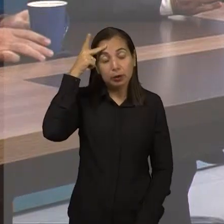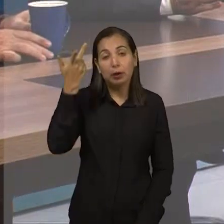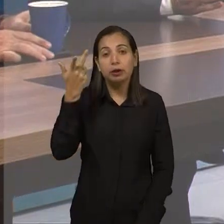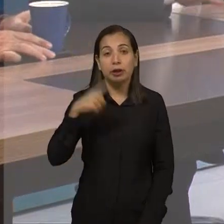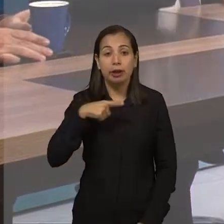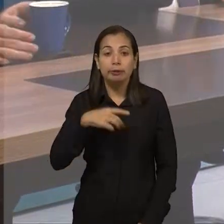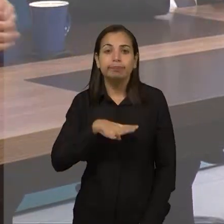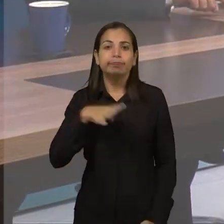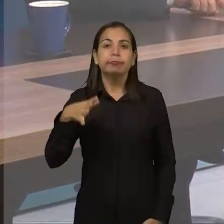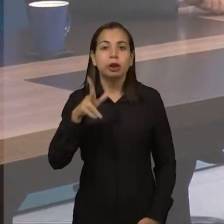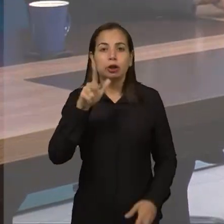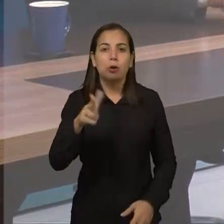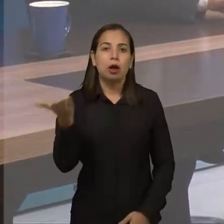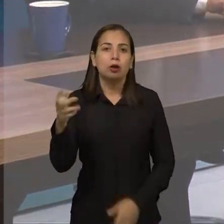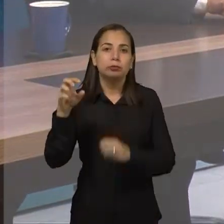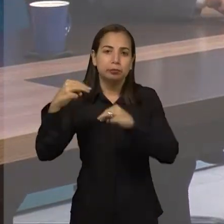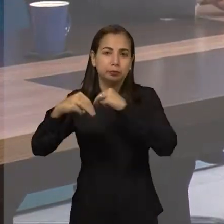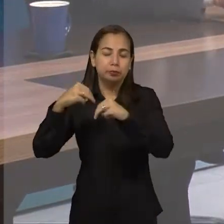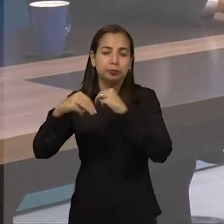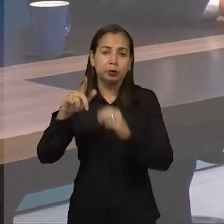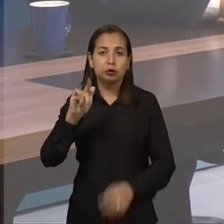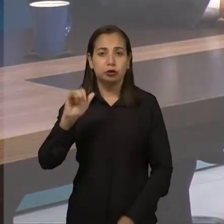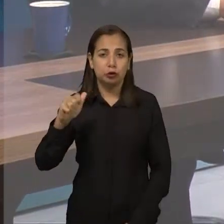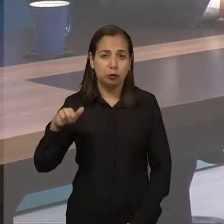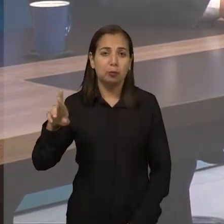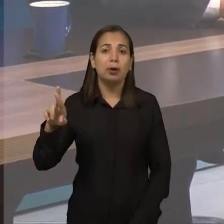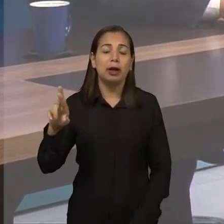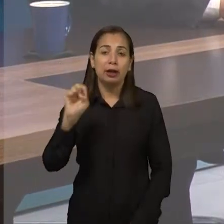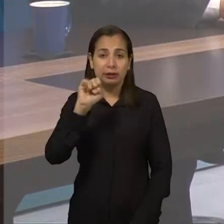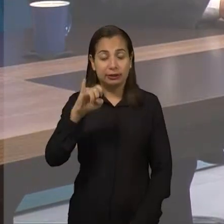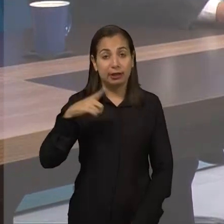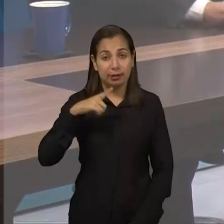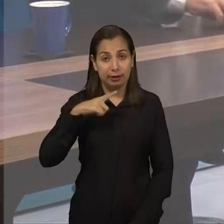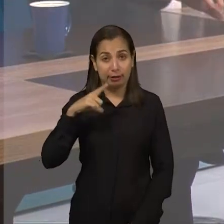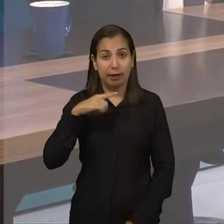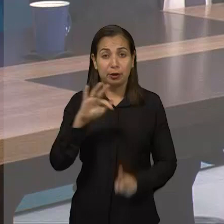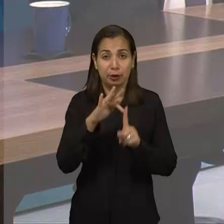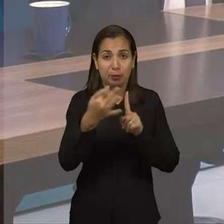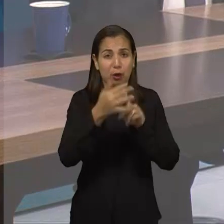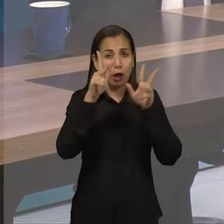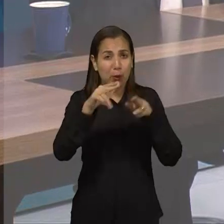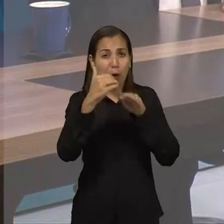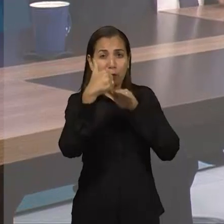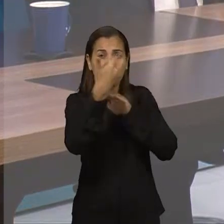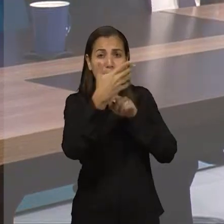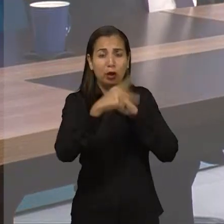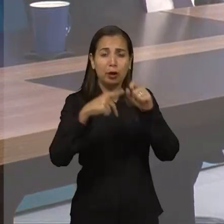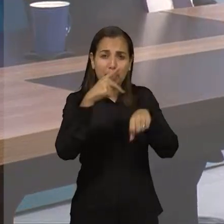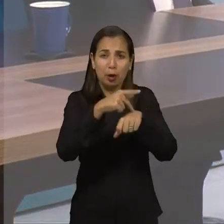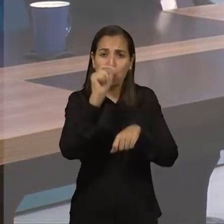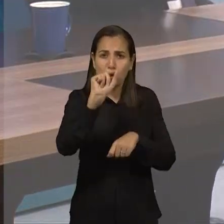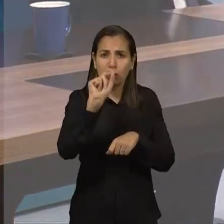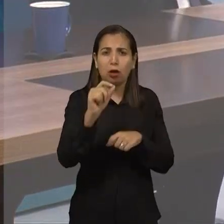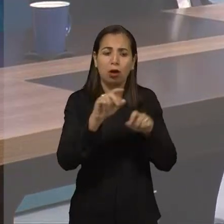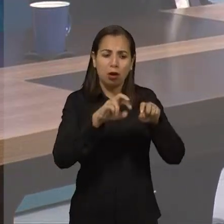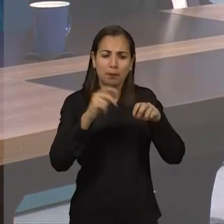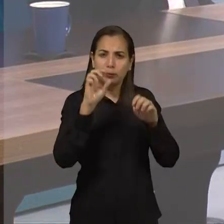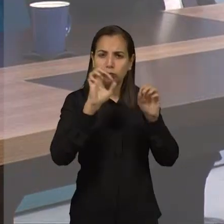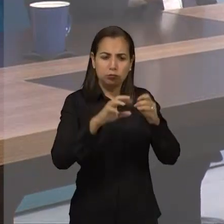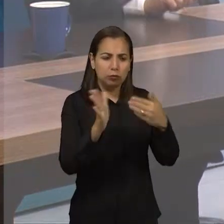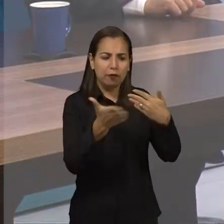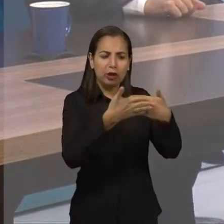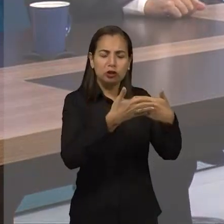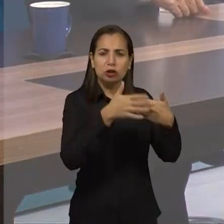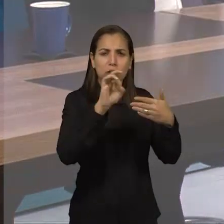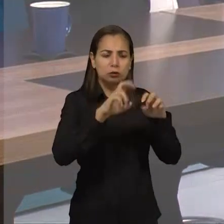Gilmar Mendes. Se você tivesse, como na Suprema Corte, tribunais constitucionais mundo afora, em que a reunião é secreta, o nível de agressão